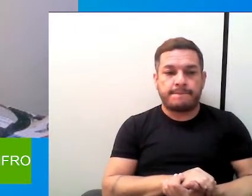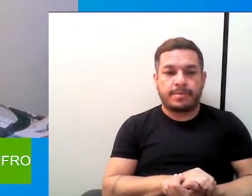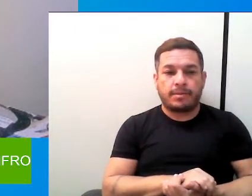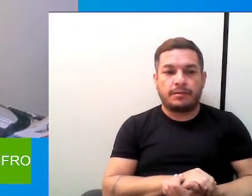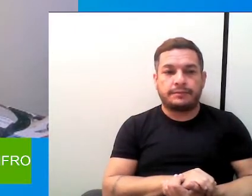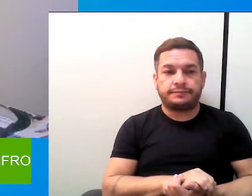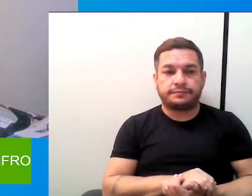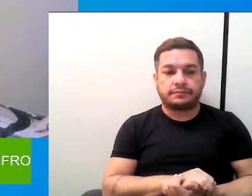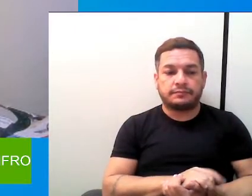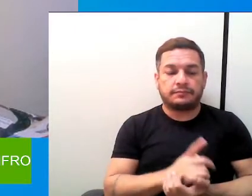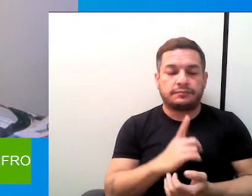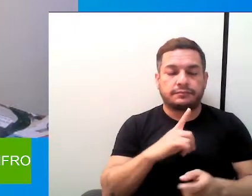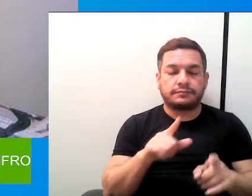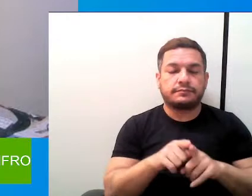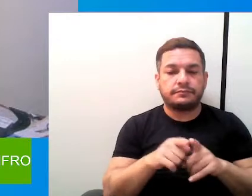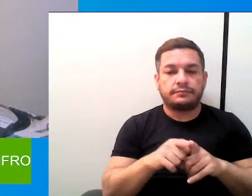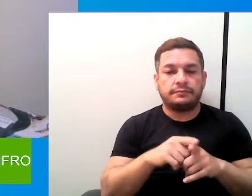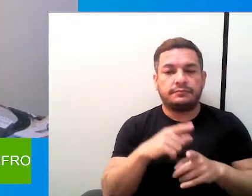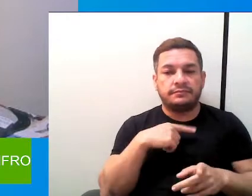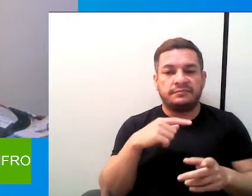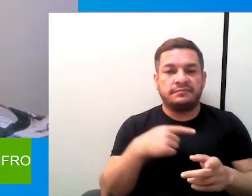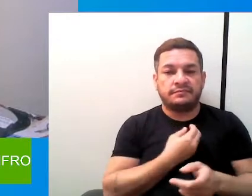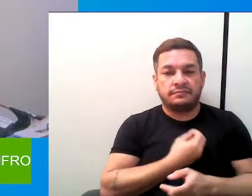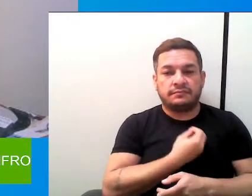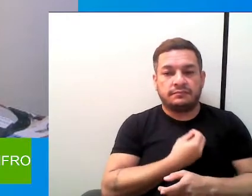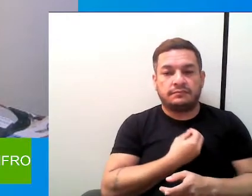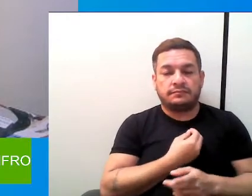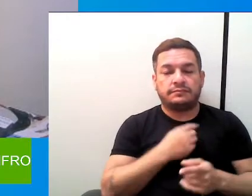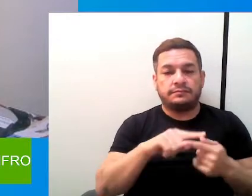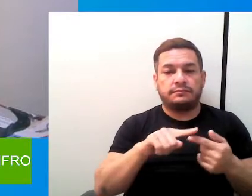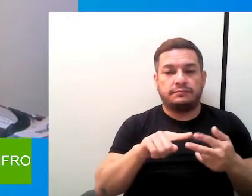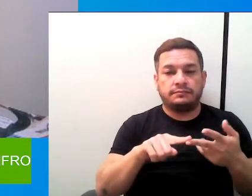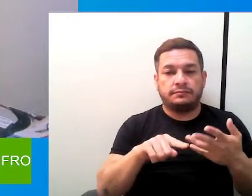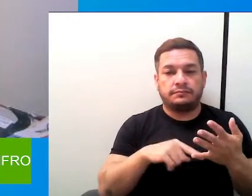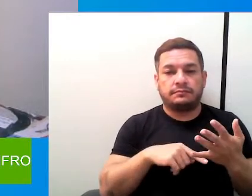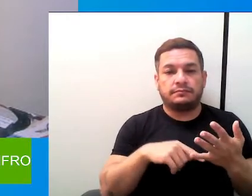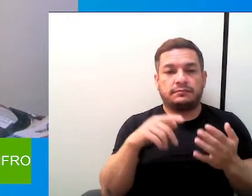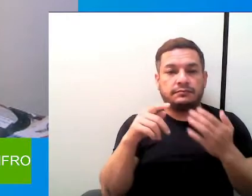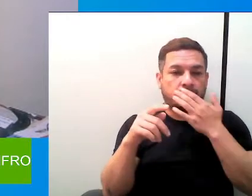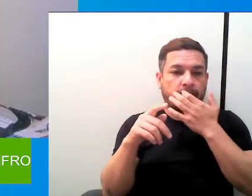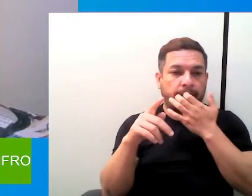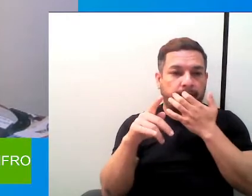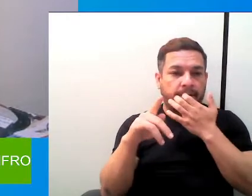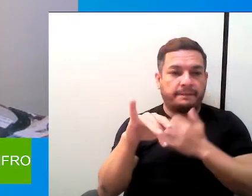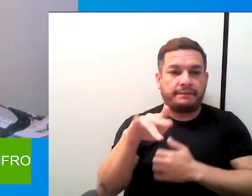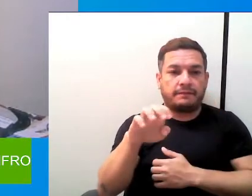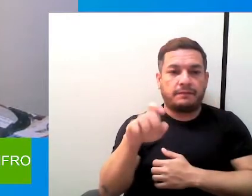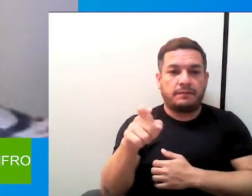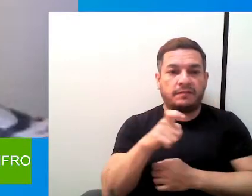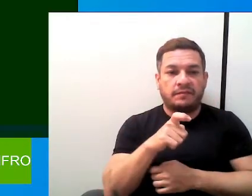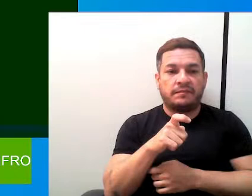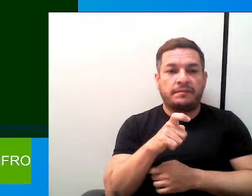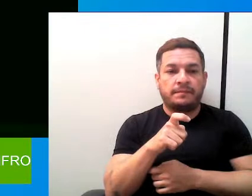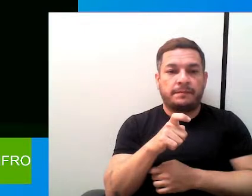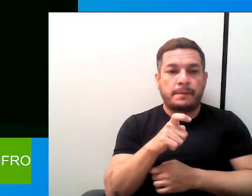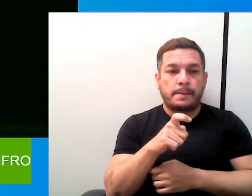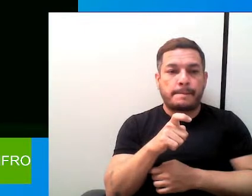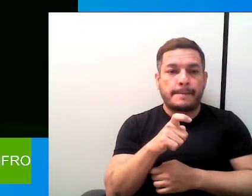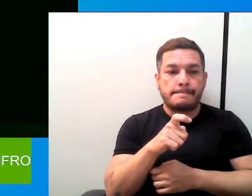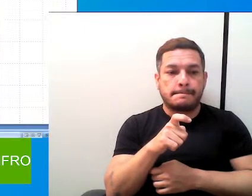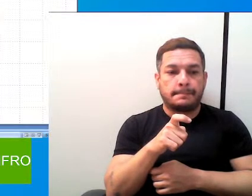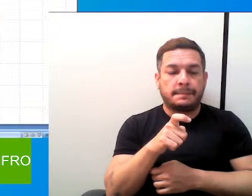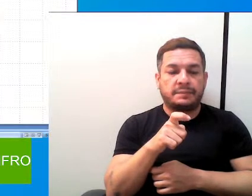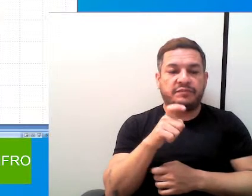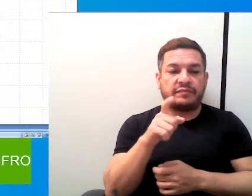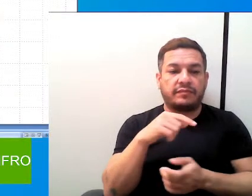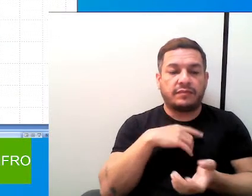Nós temos aqui envolvidos no nosso PIEX, os projetos integradores de extensão, o